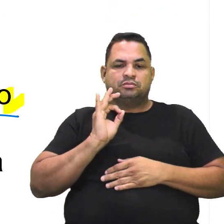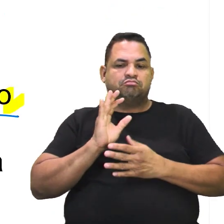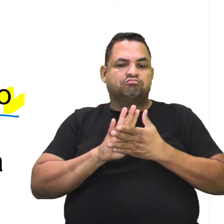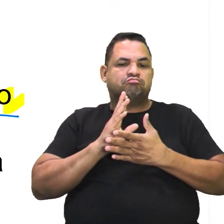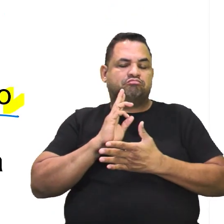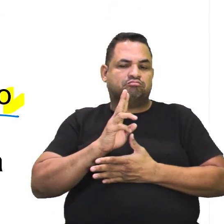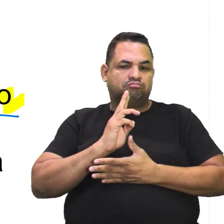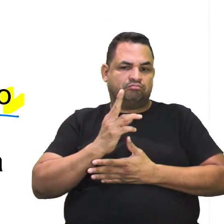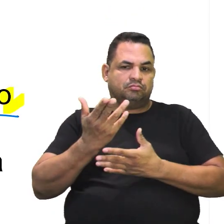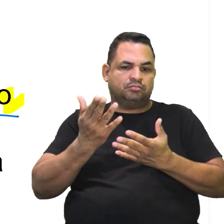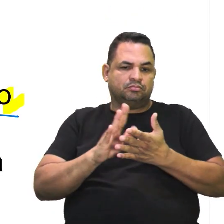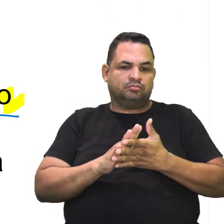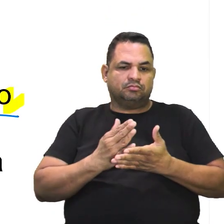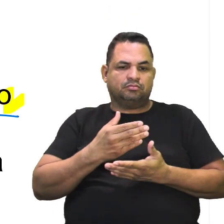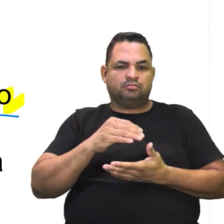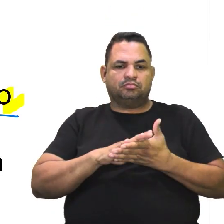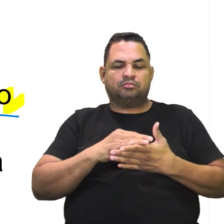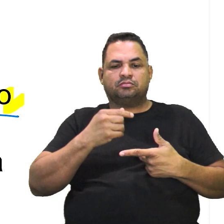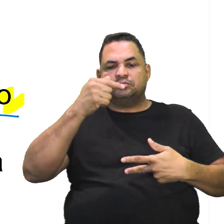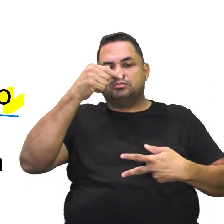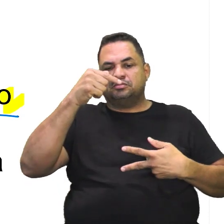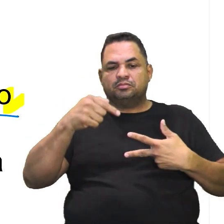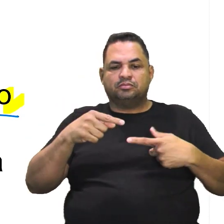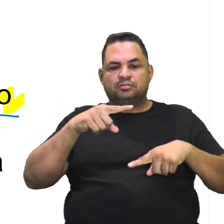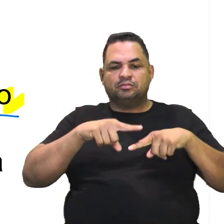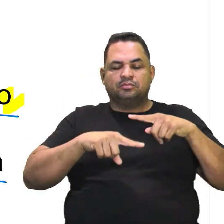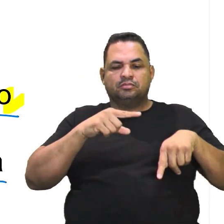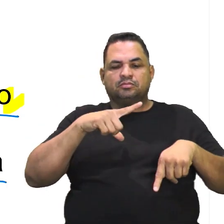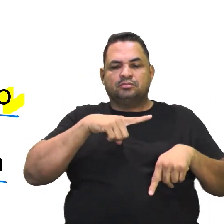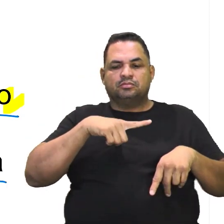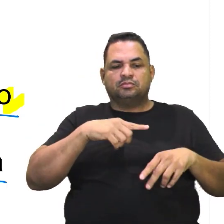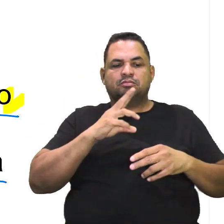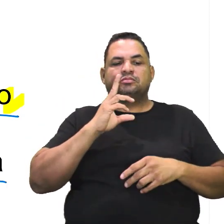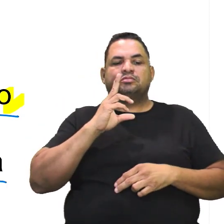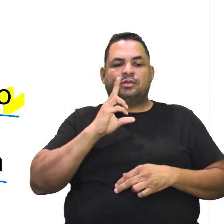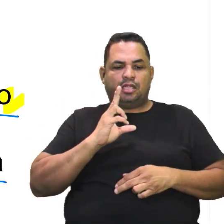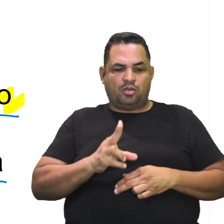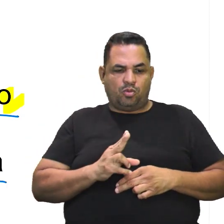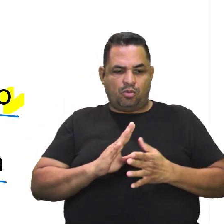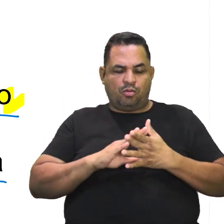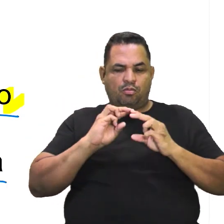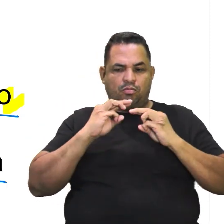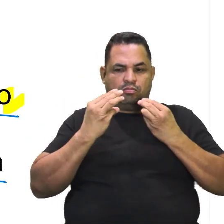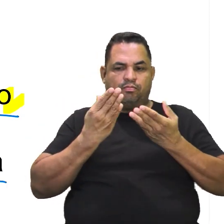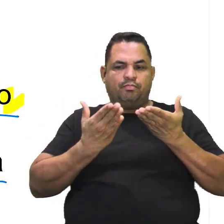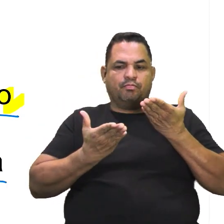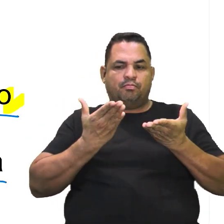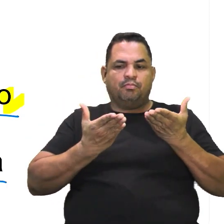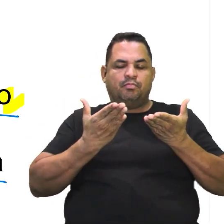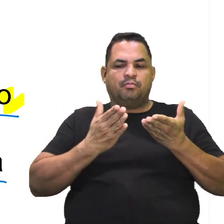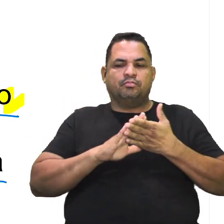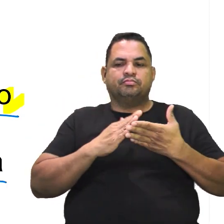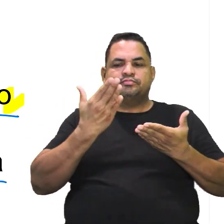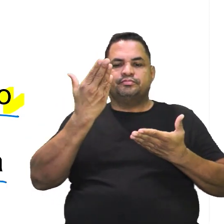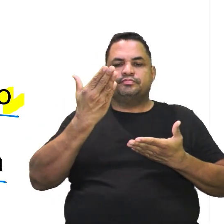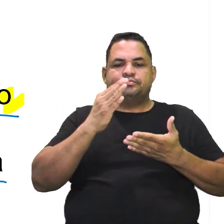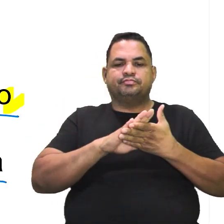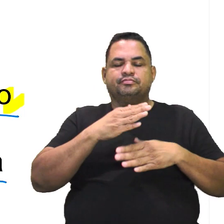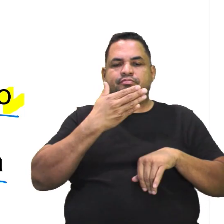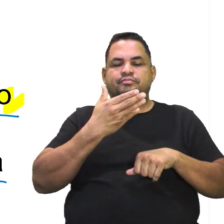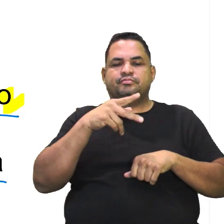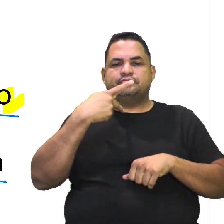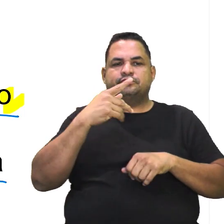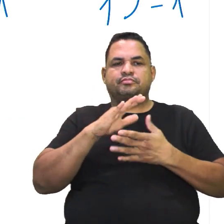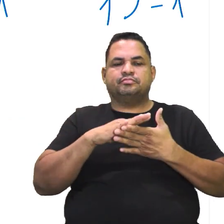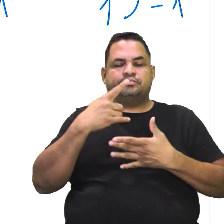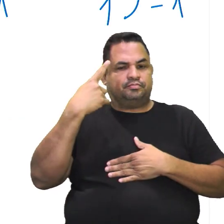que ele diz aqui, né? Que itens do mesmo tipo têm a mesma massa, então com essa fala do exercício